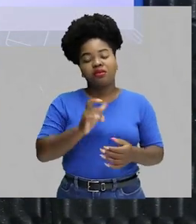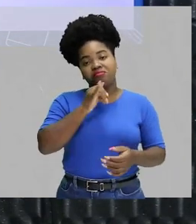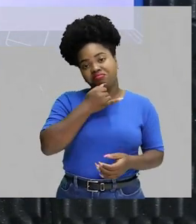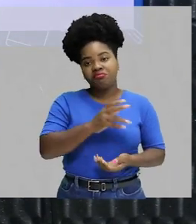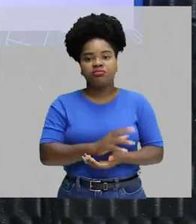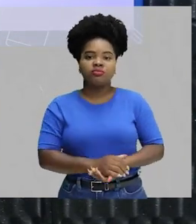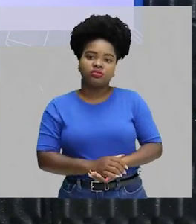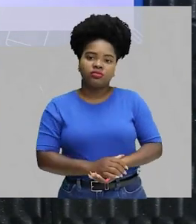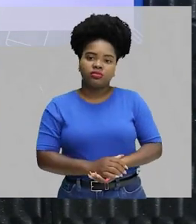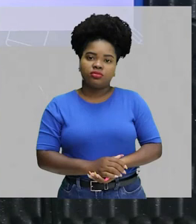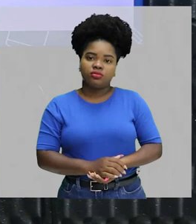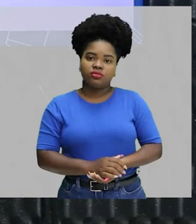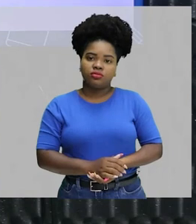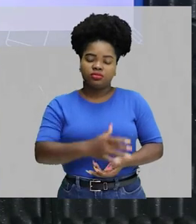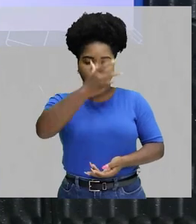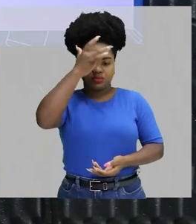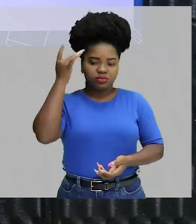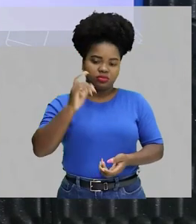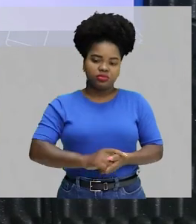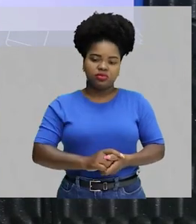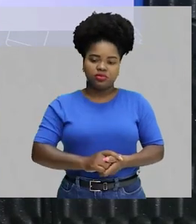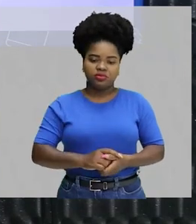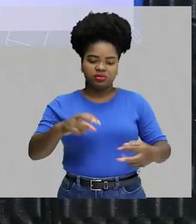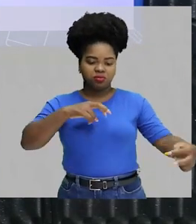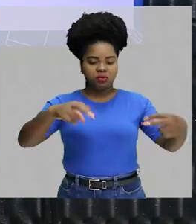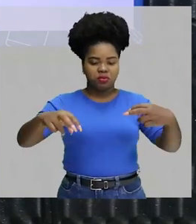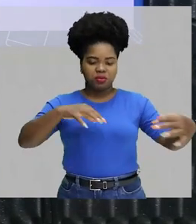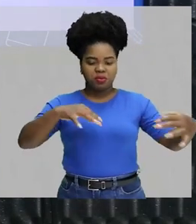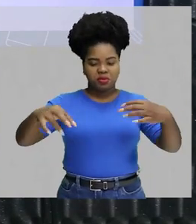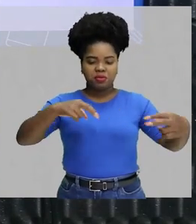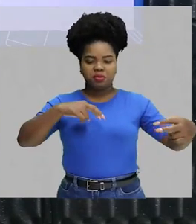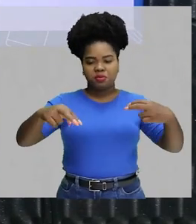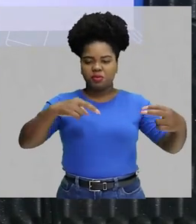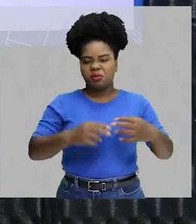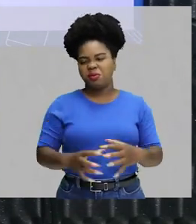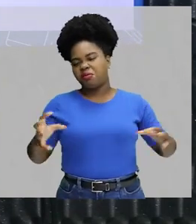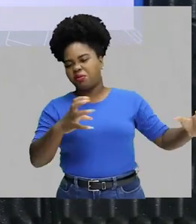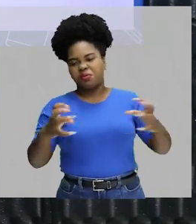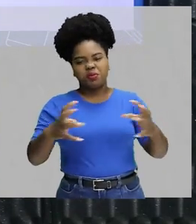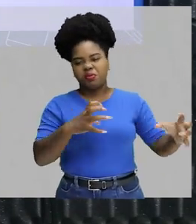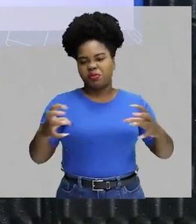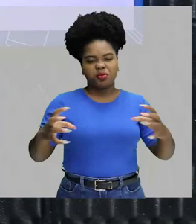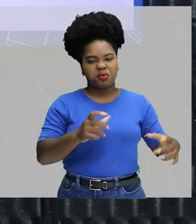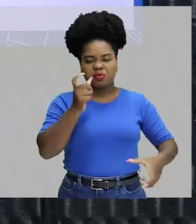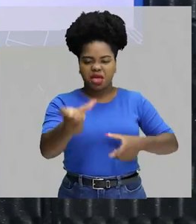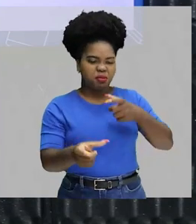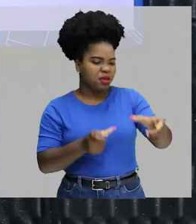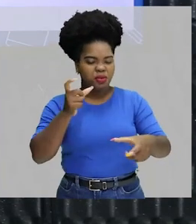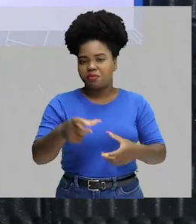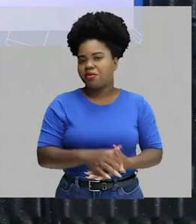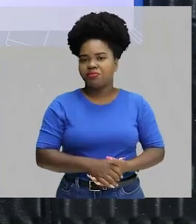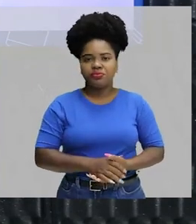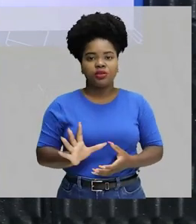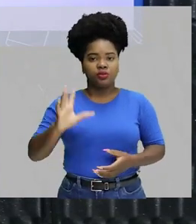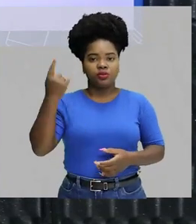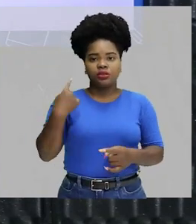vezes fazem faltas feias o outro vai brigar em campo aí dão mal um exemplo a a torcida também briga Então tudo isso aí acontece por quê